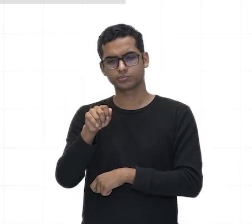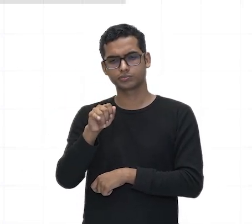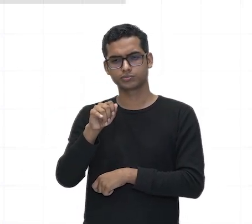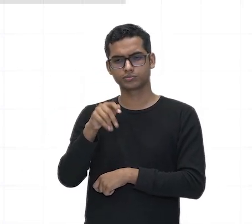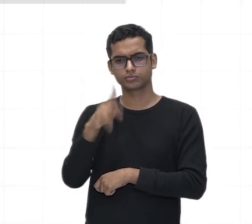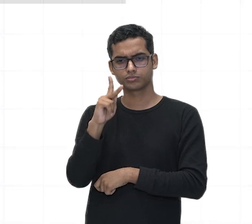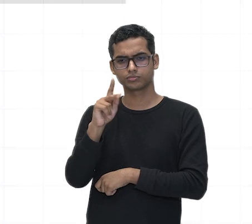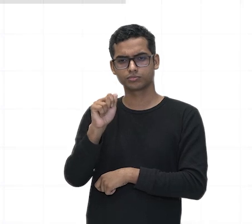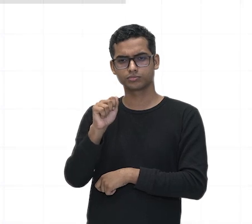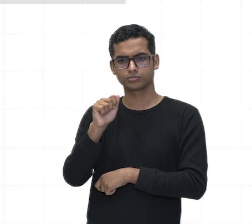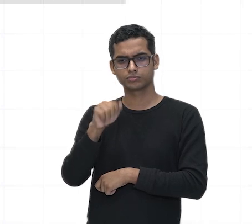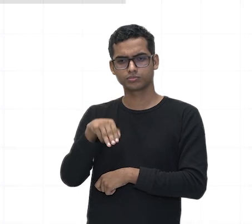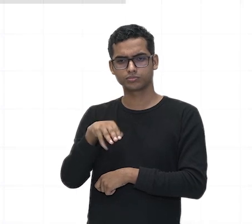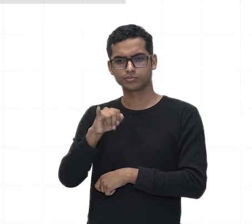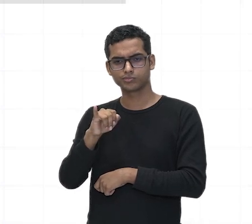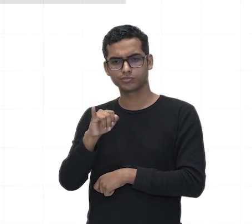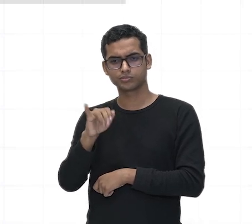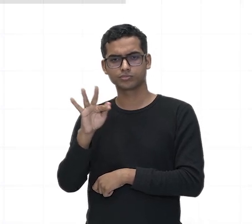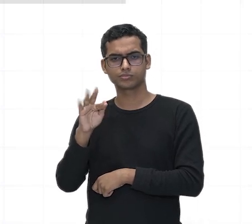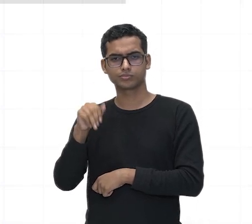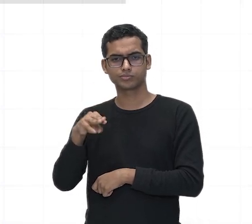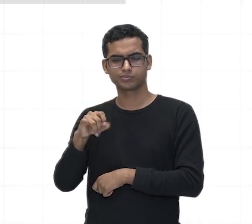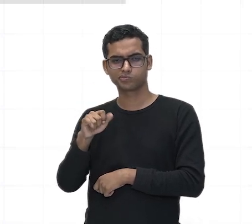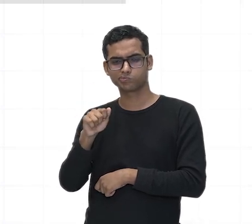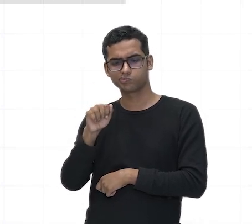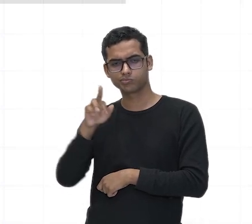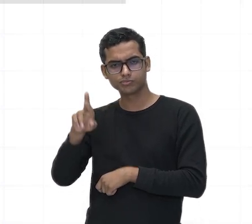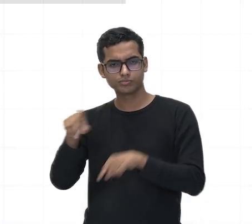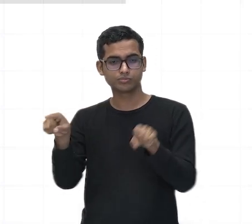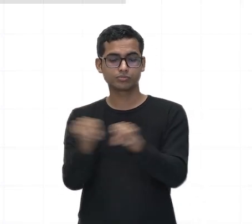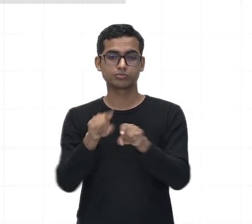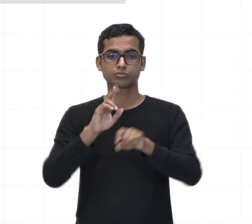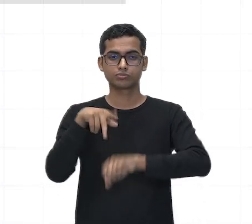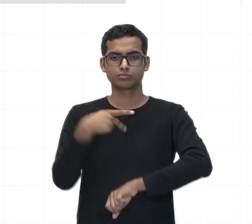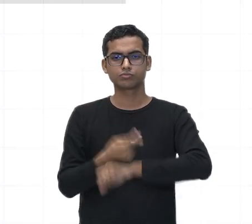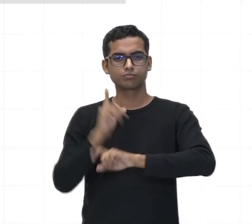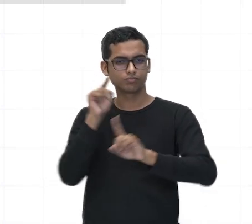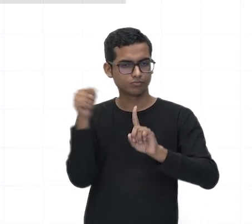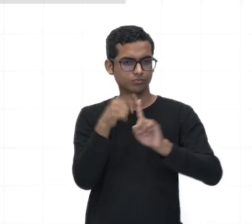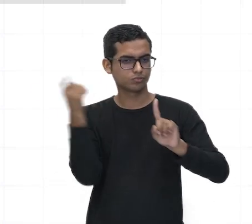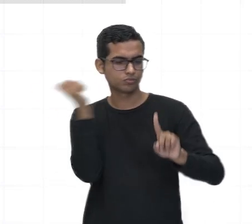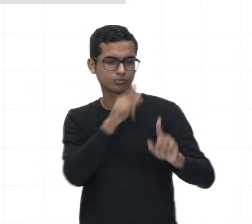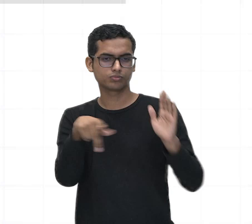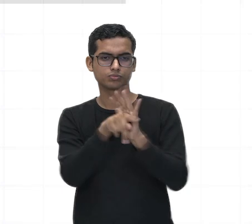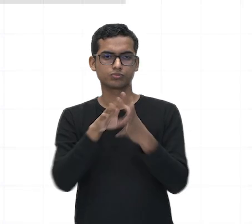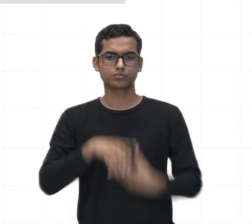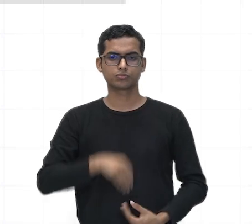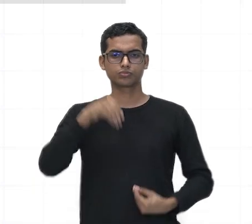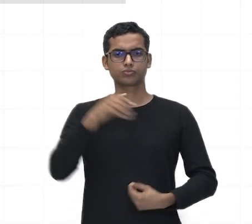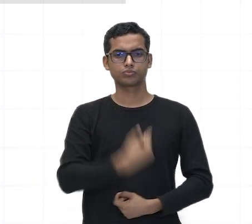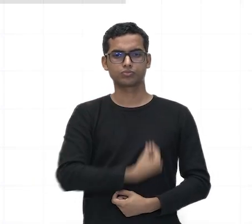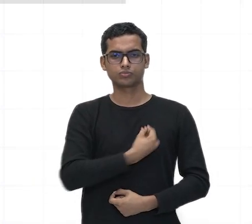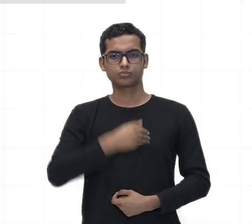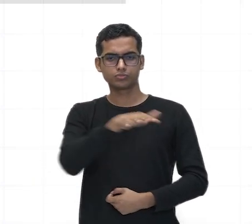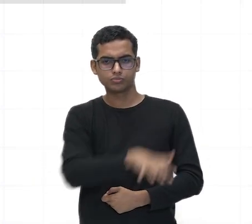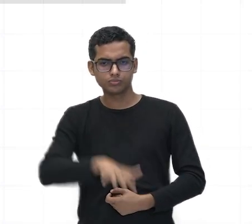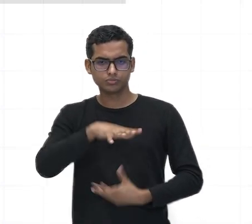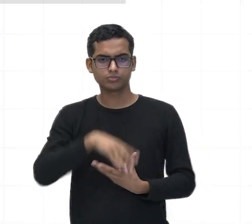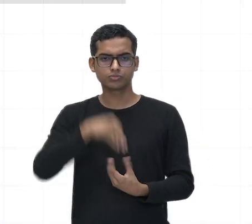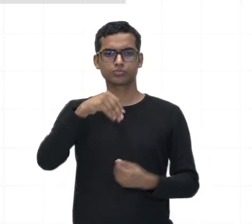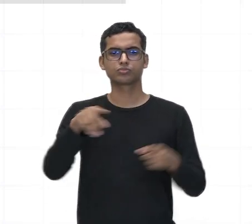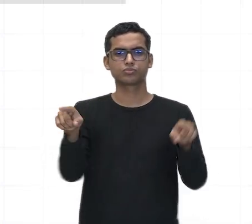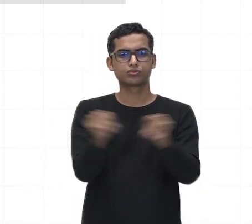cumprir a sua missão junto à família, essas almas habitam o mundo espiritual, numa